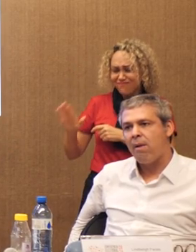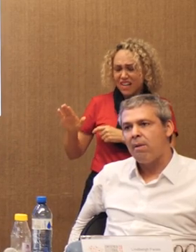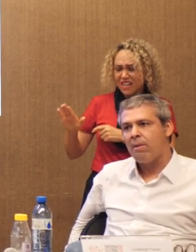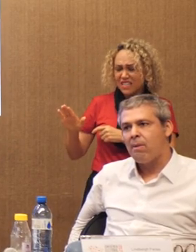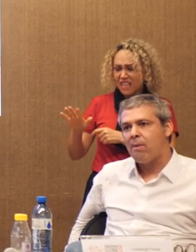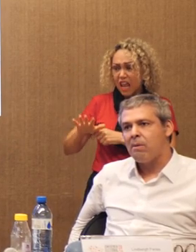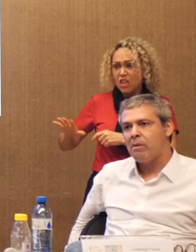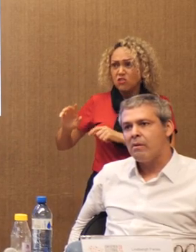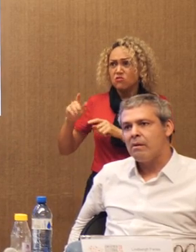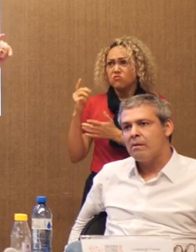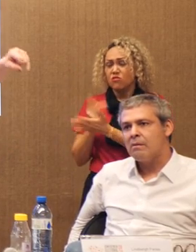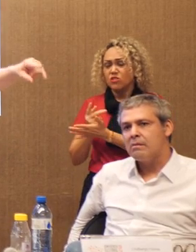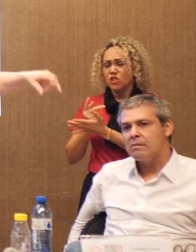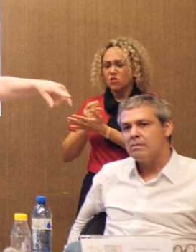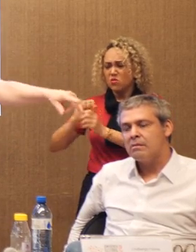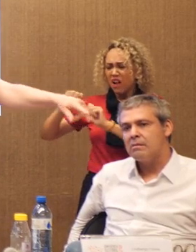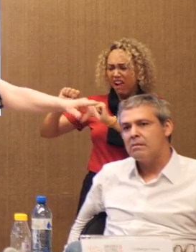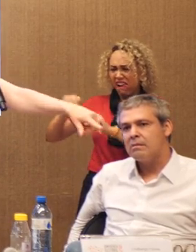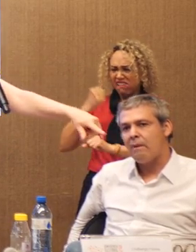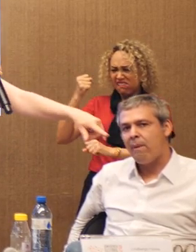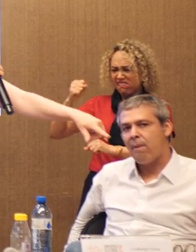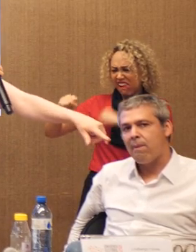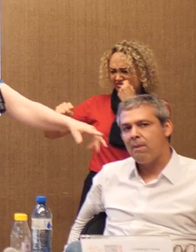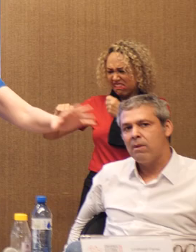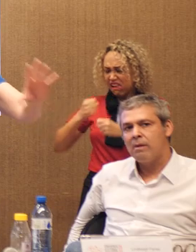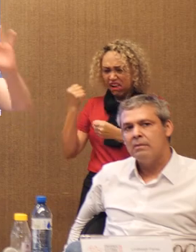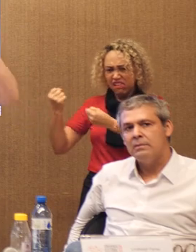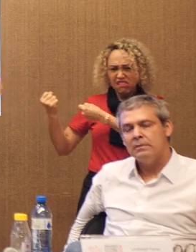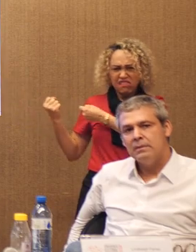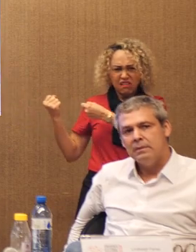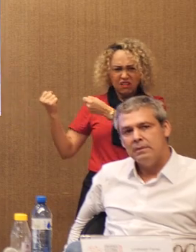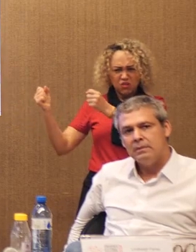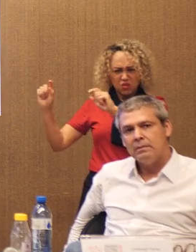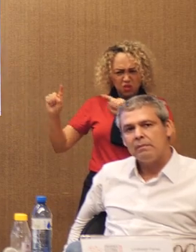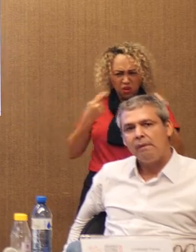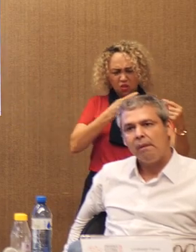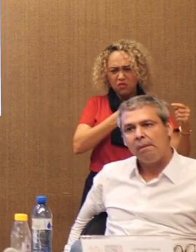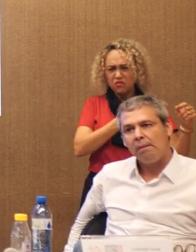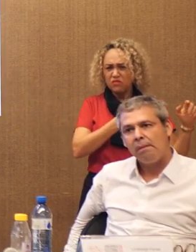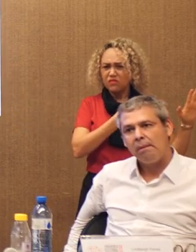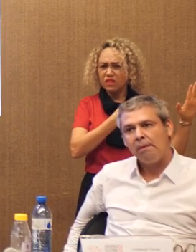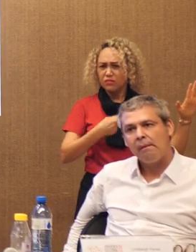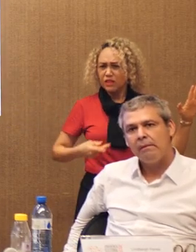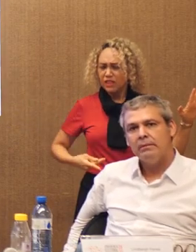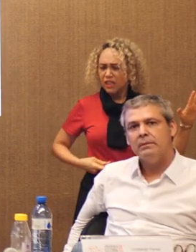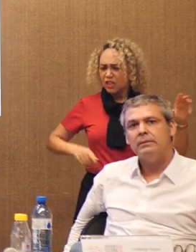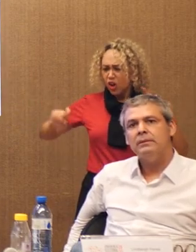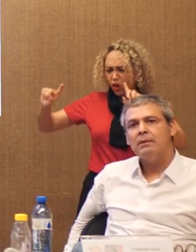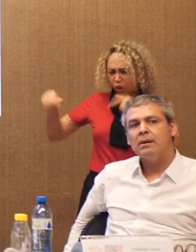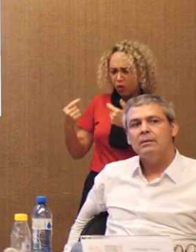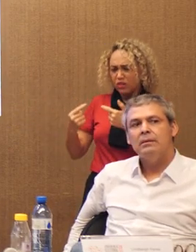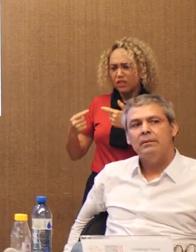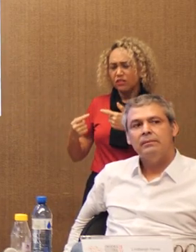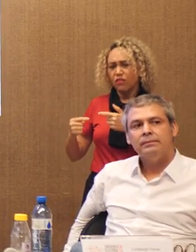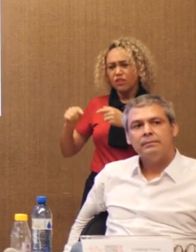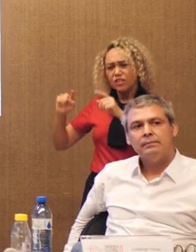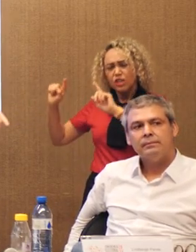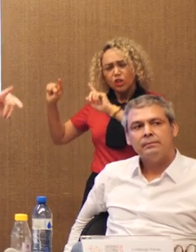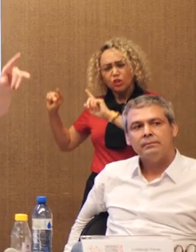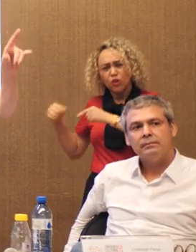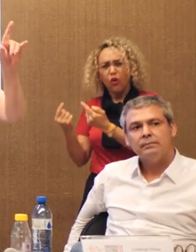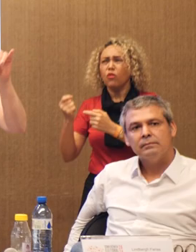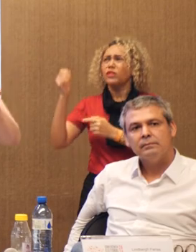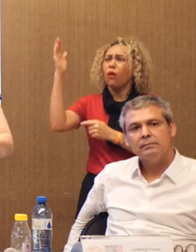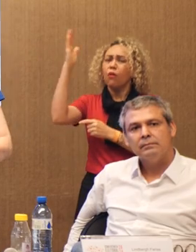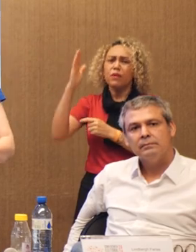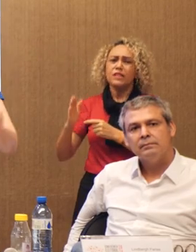cínica, tentando se apropriar lá na cidade das coisas boas que o nosso governo está fazendo. E seremos nós